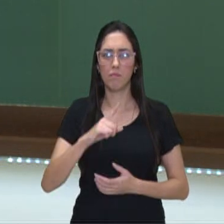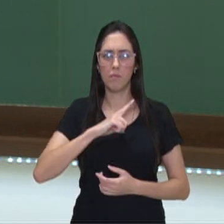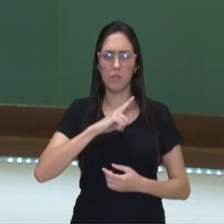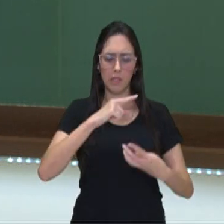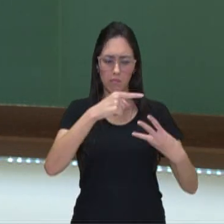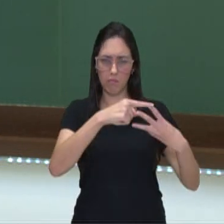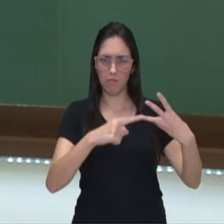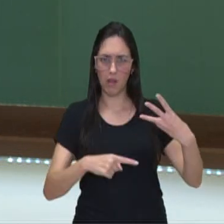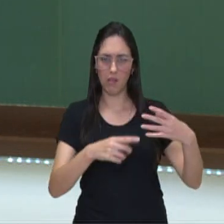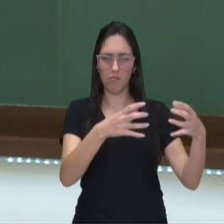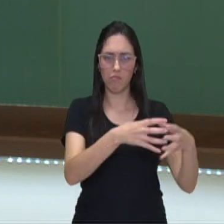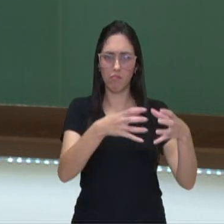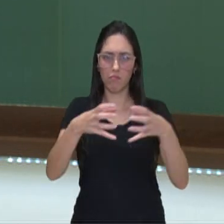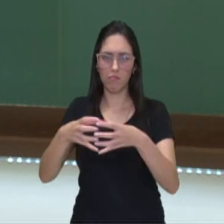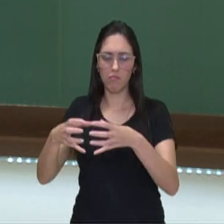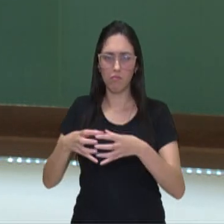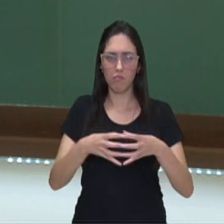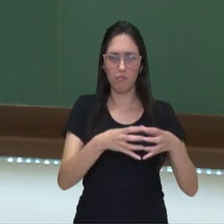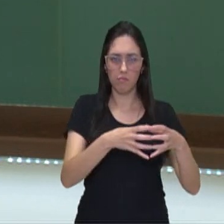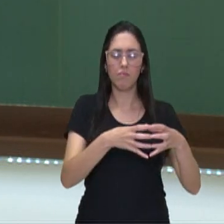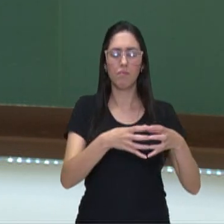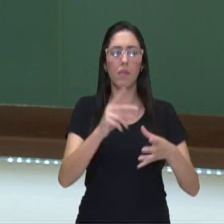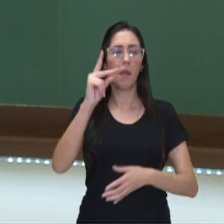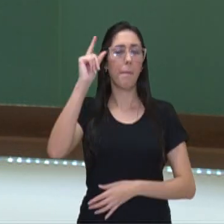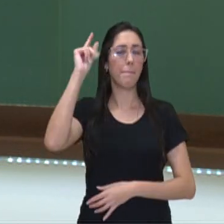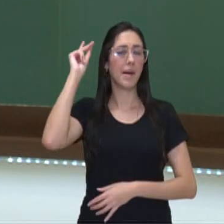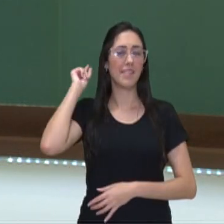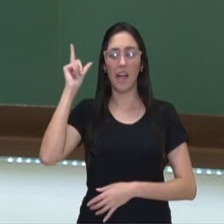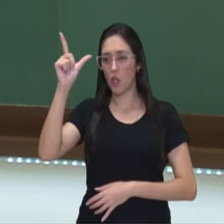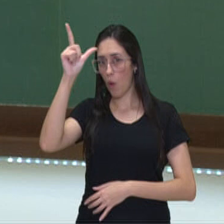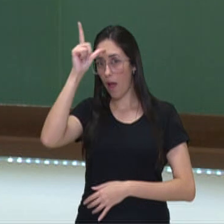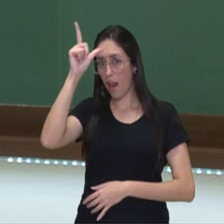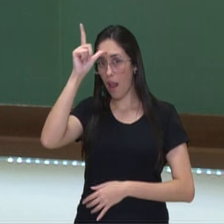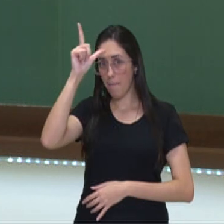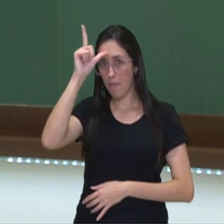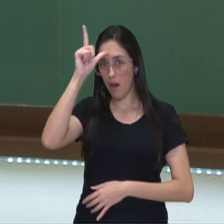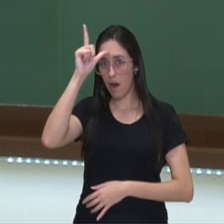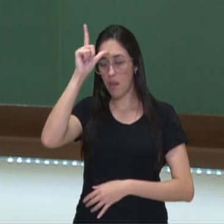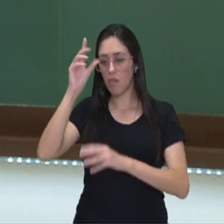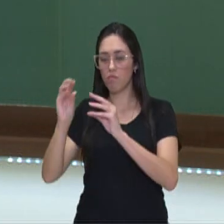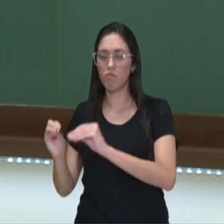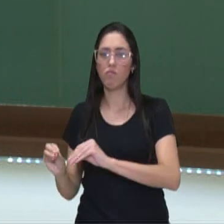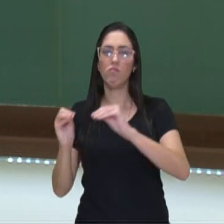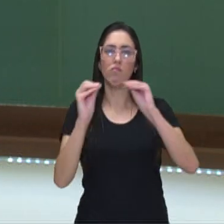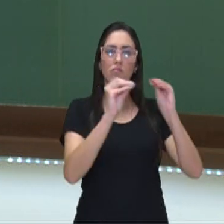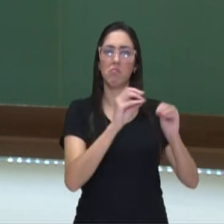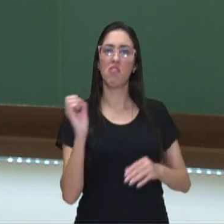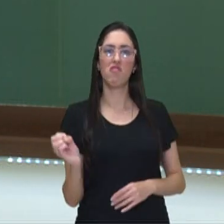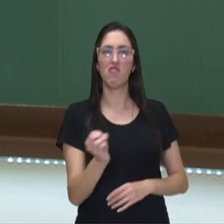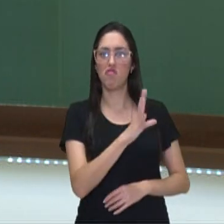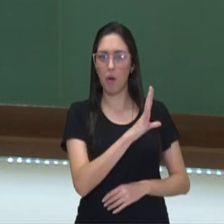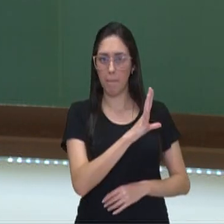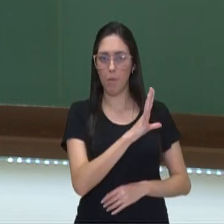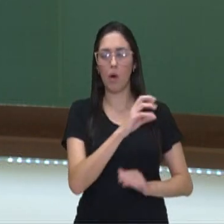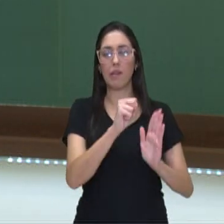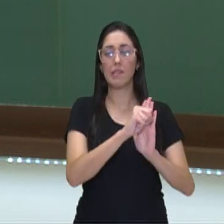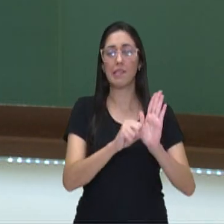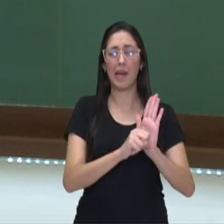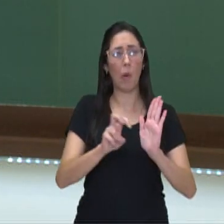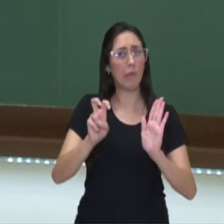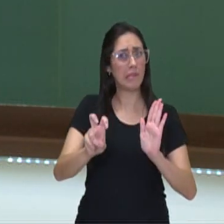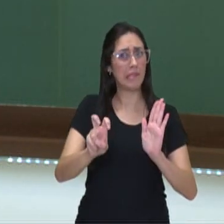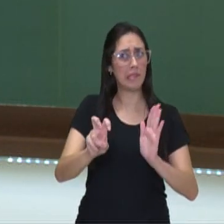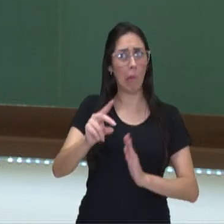3 tribos, elas saíram da Alemanha, isso aconteceu, gente, no século V, há bastante tempo atrás. Então,